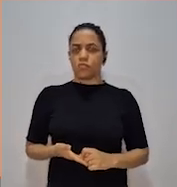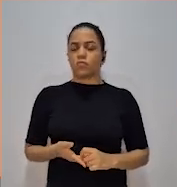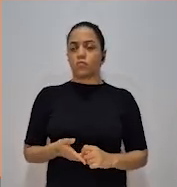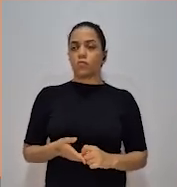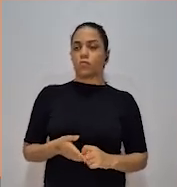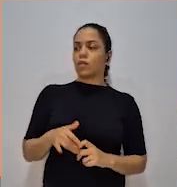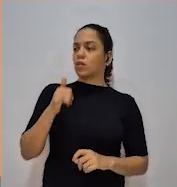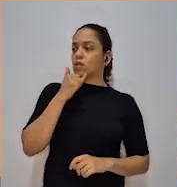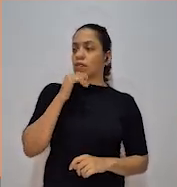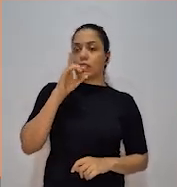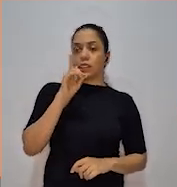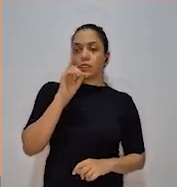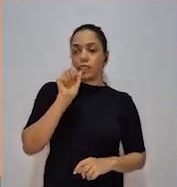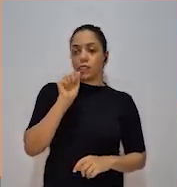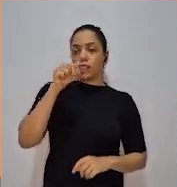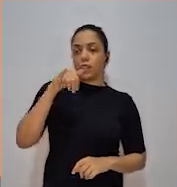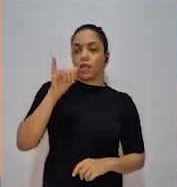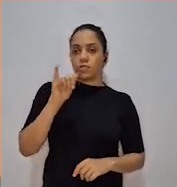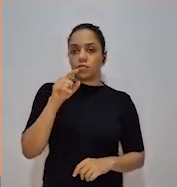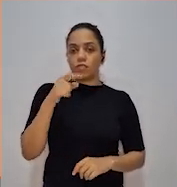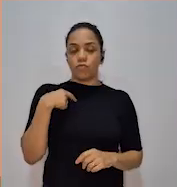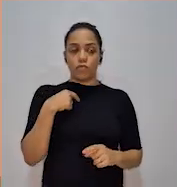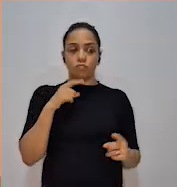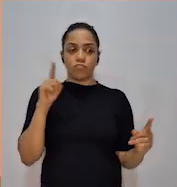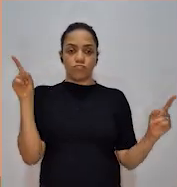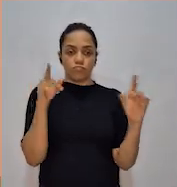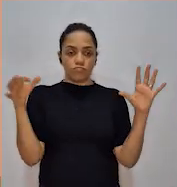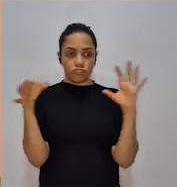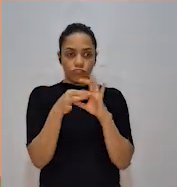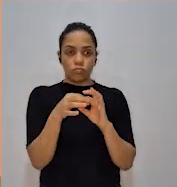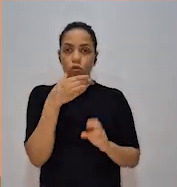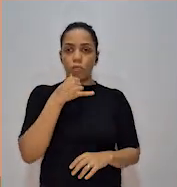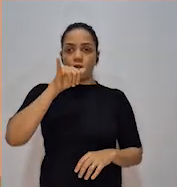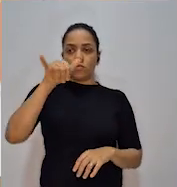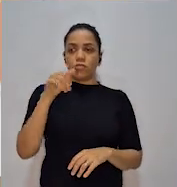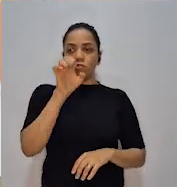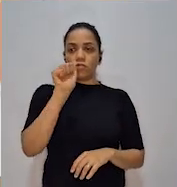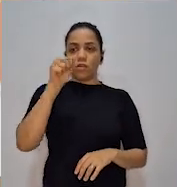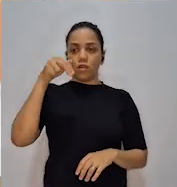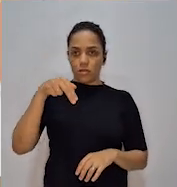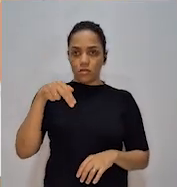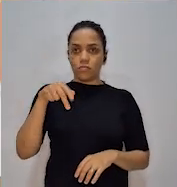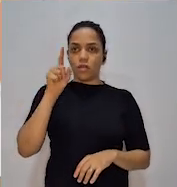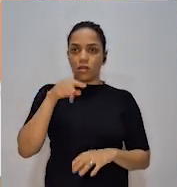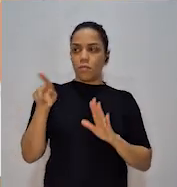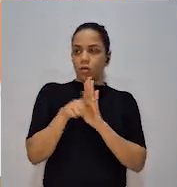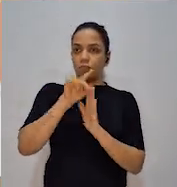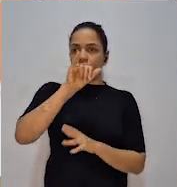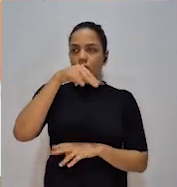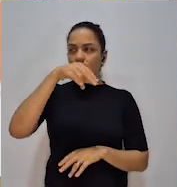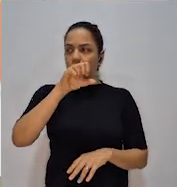Dani, eu vou lhe conectar com o Jean, que é do INSS. Vocês estão me